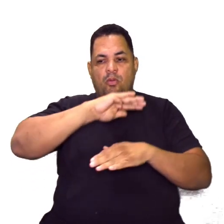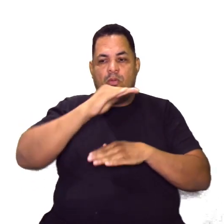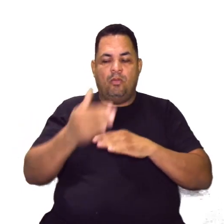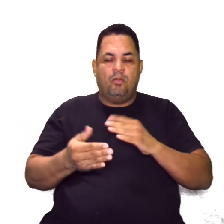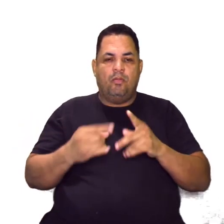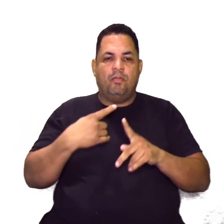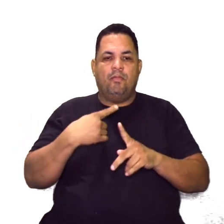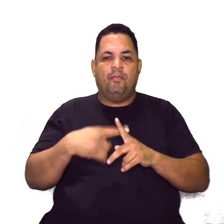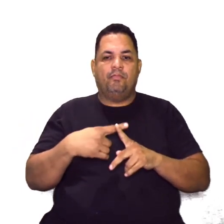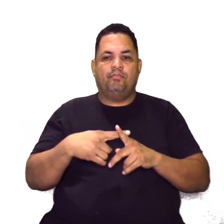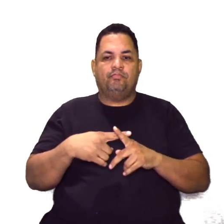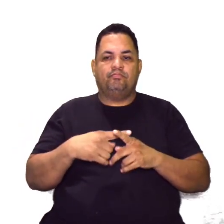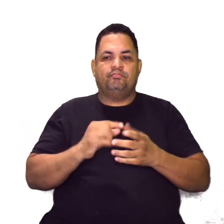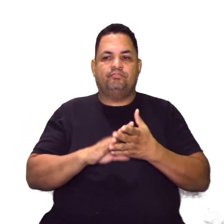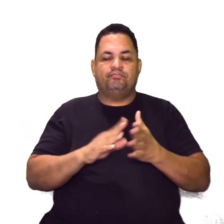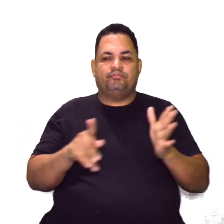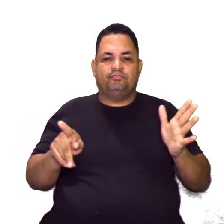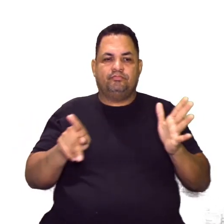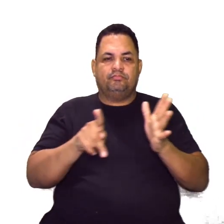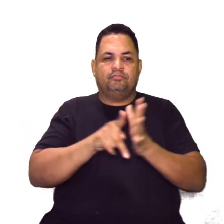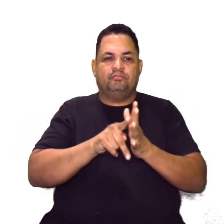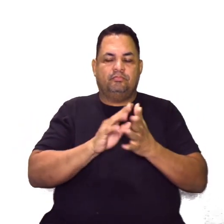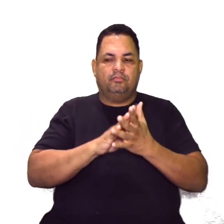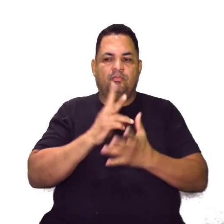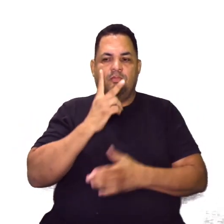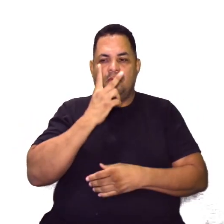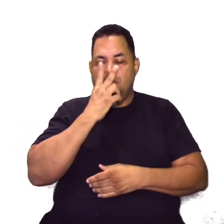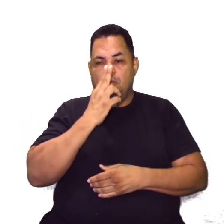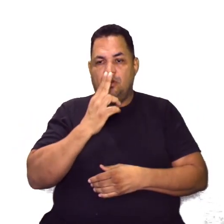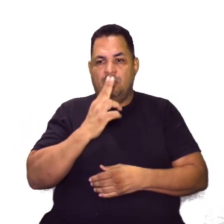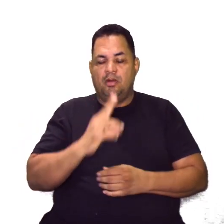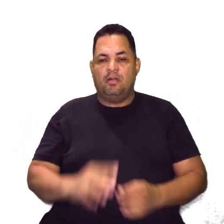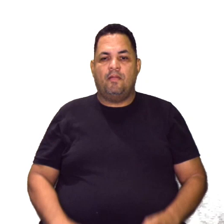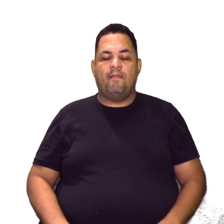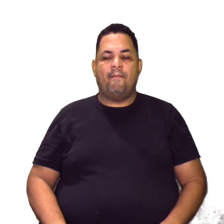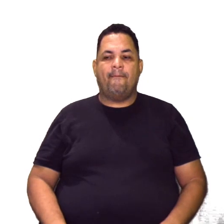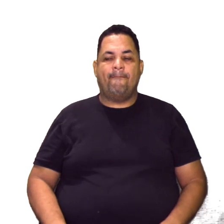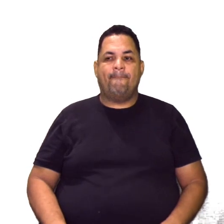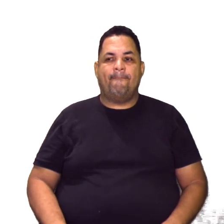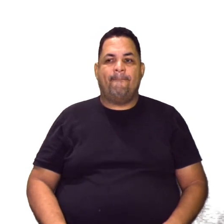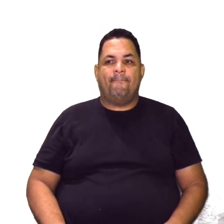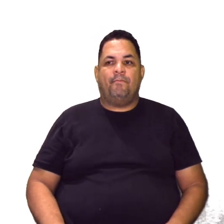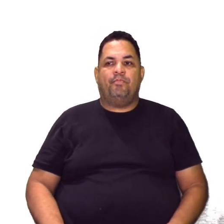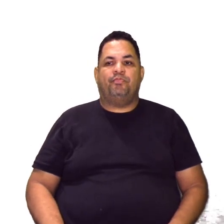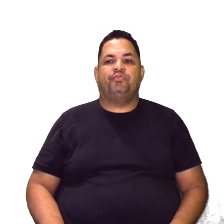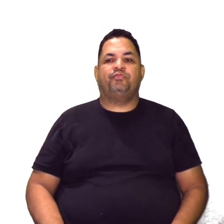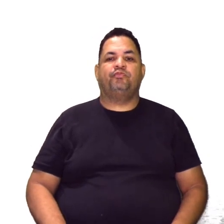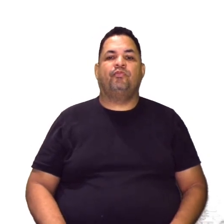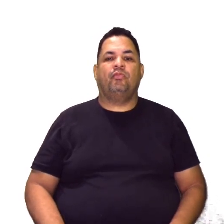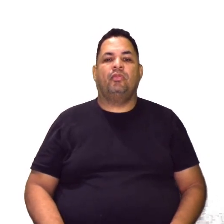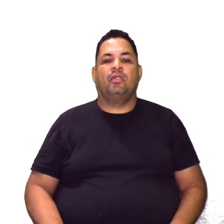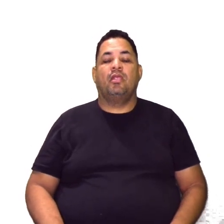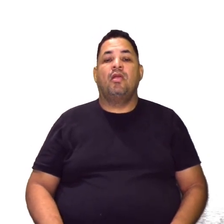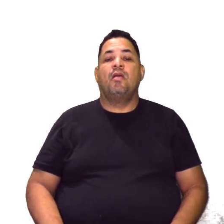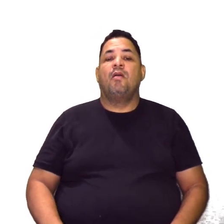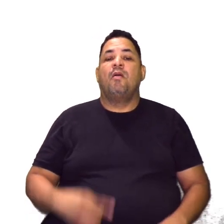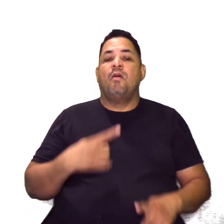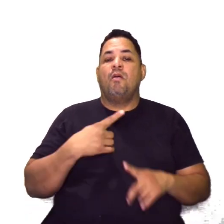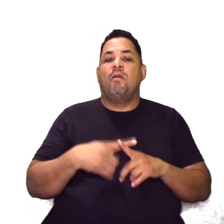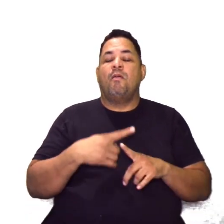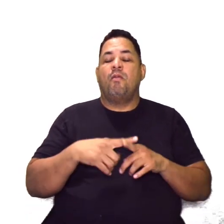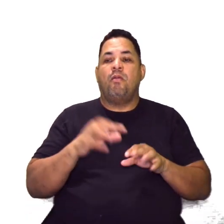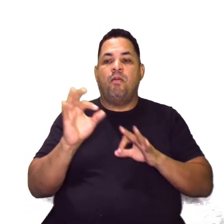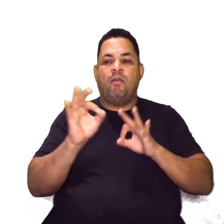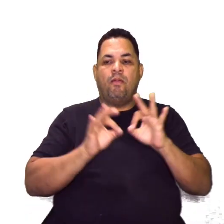razão disso, suas propriedades são semelhantes. Então, devido à organização dos